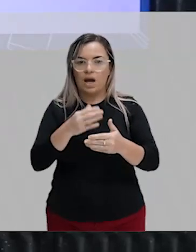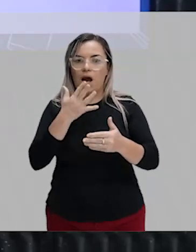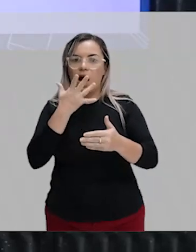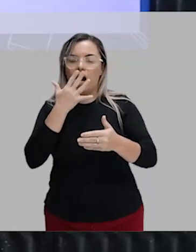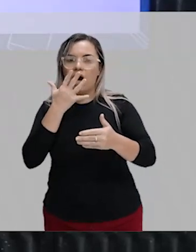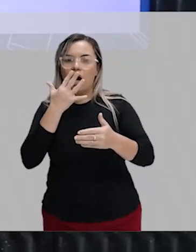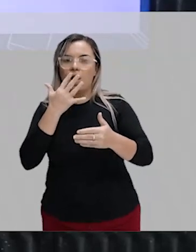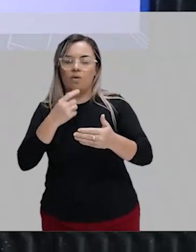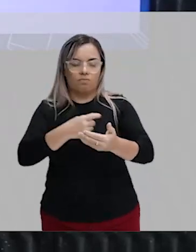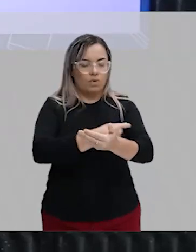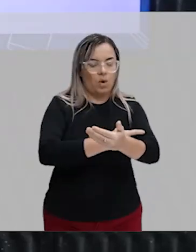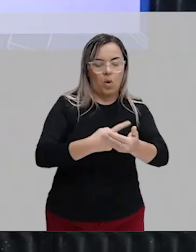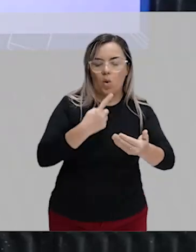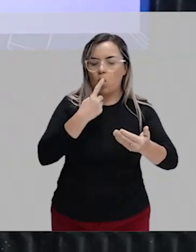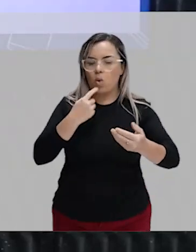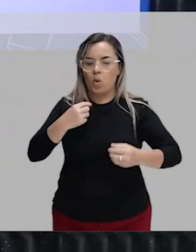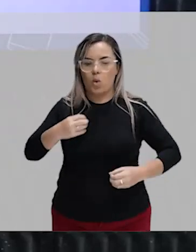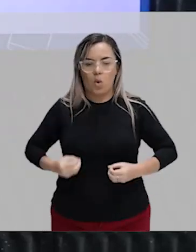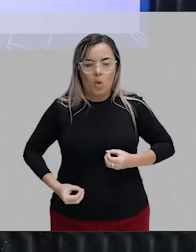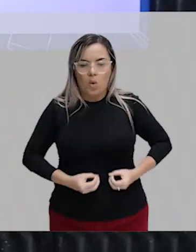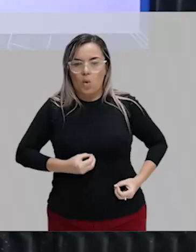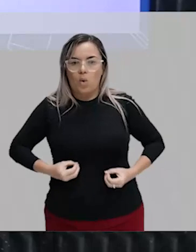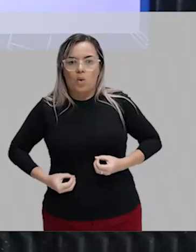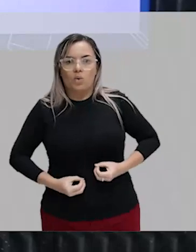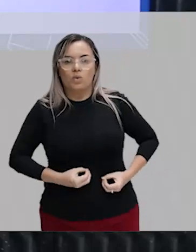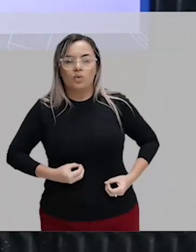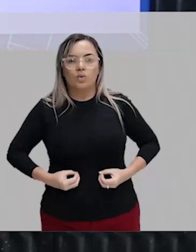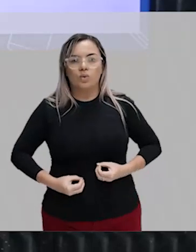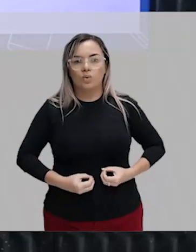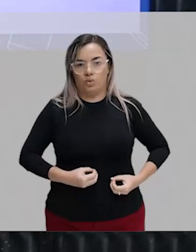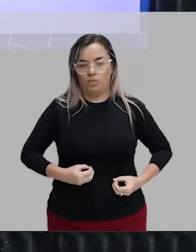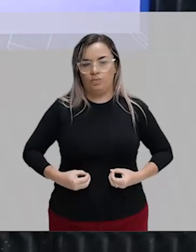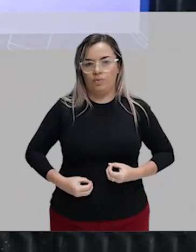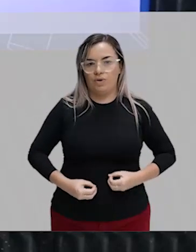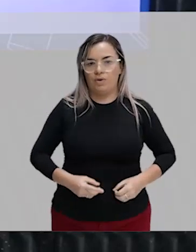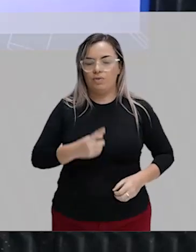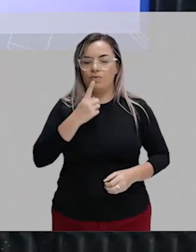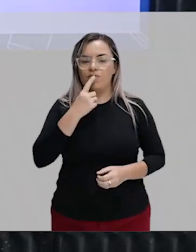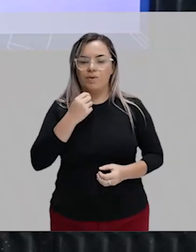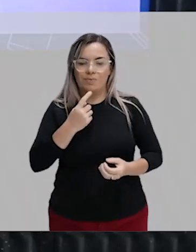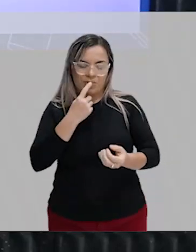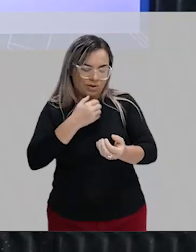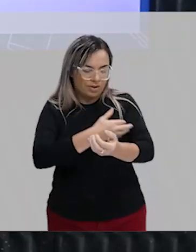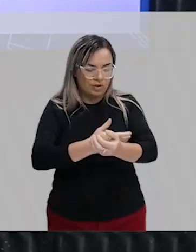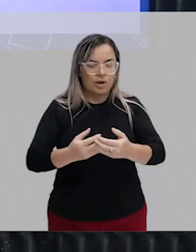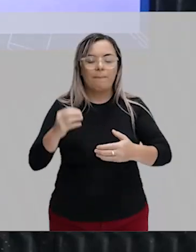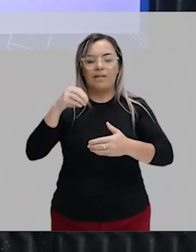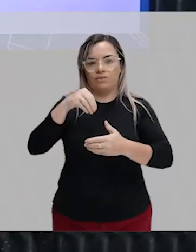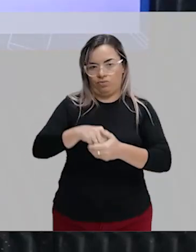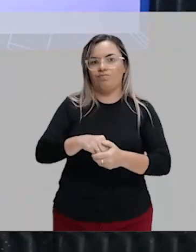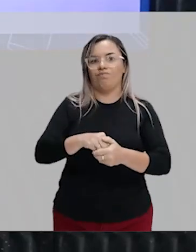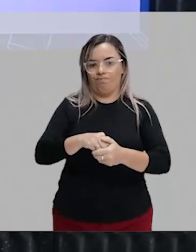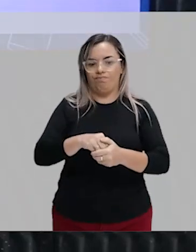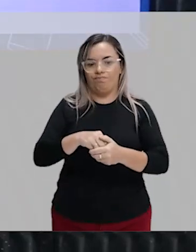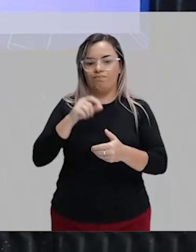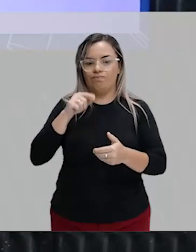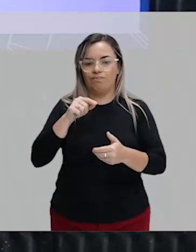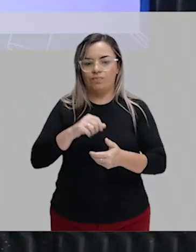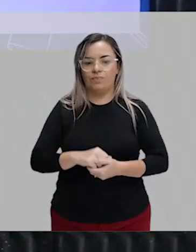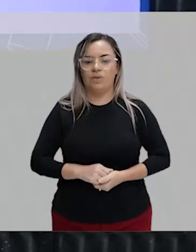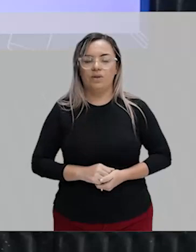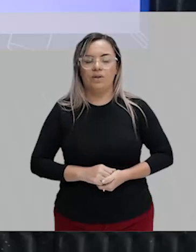hemácias, os glóbulos vermelhos do sangue. Então, numa hemoglobina normal, eu vou ter o